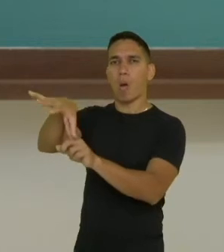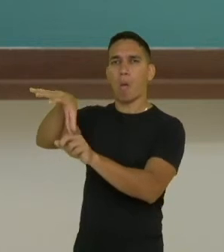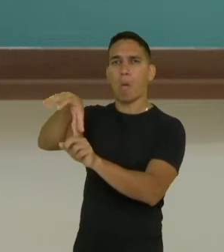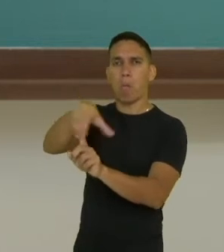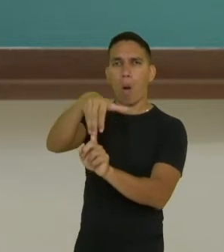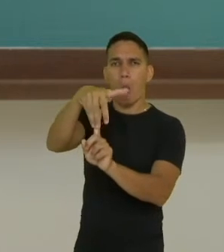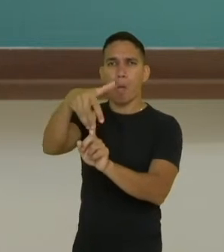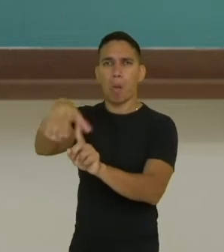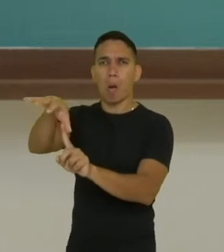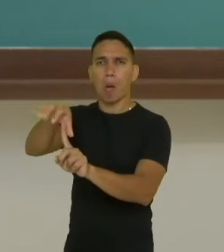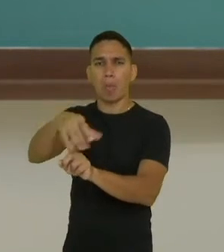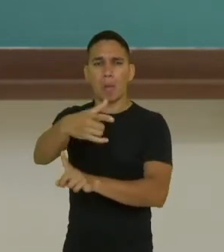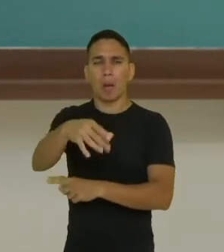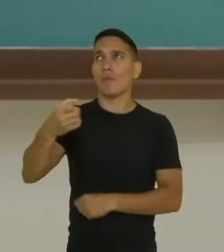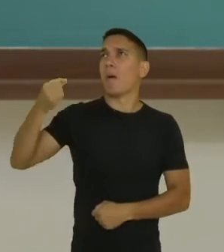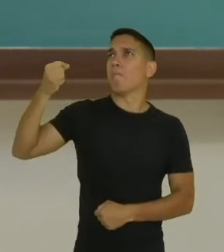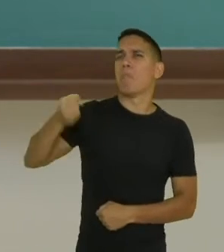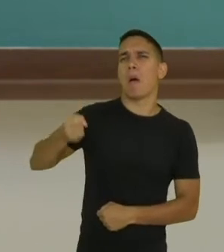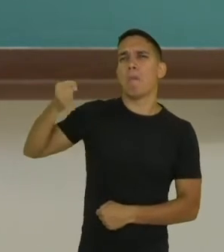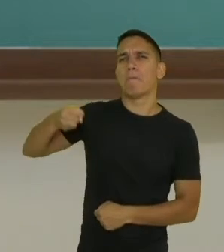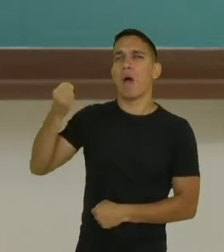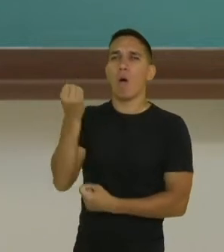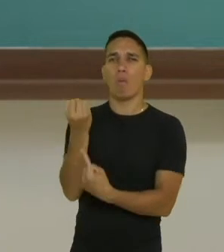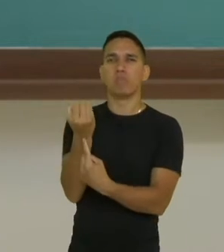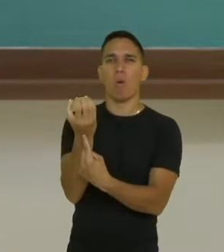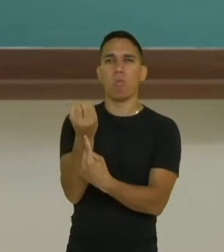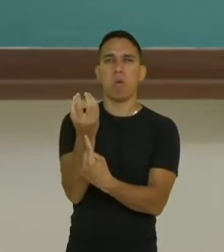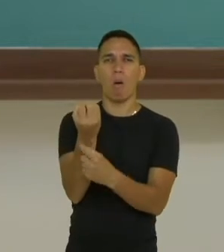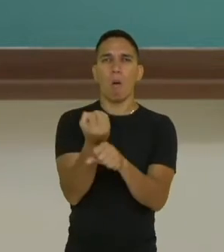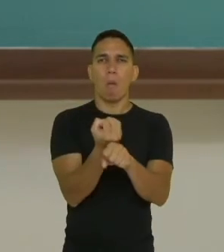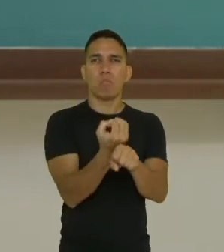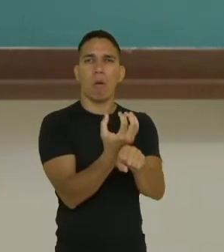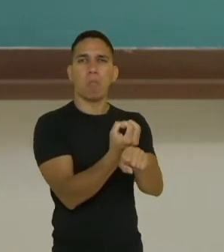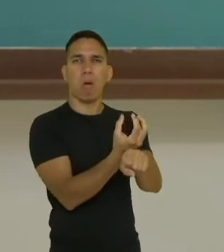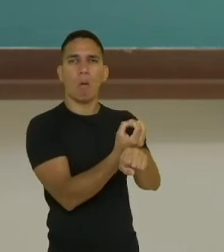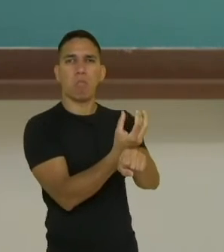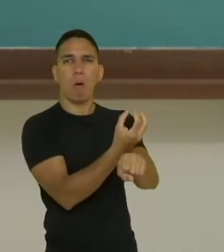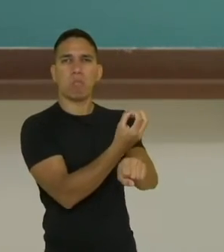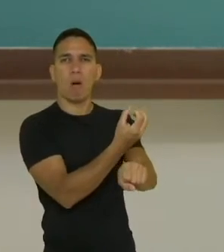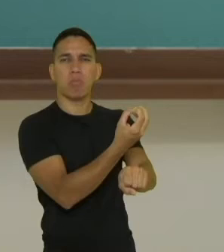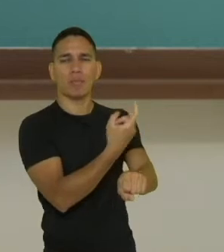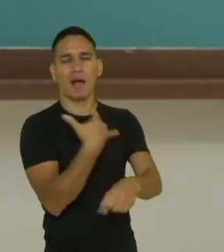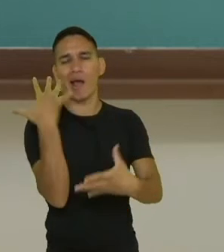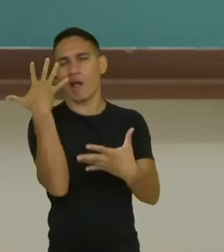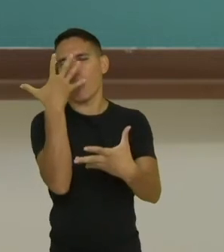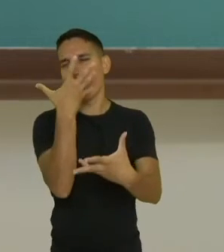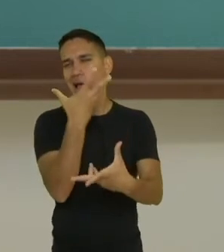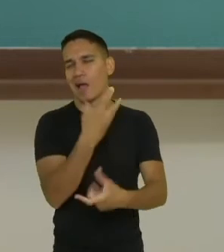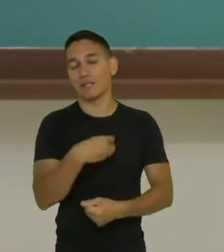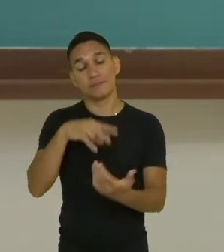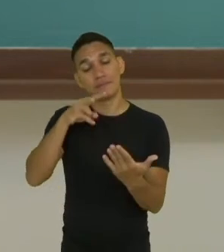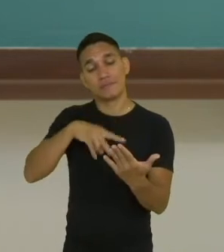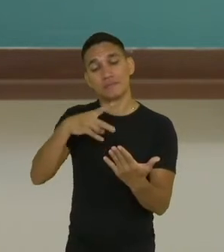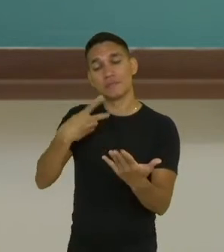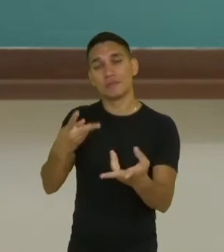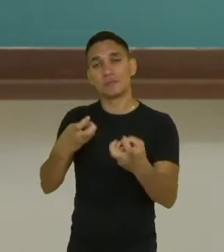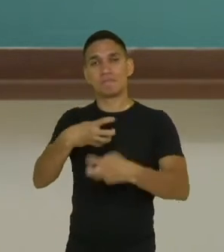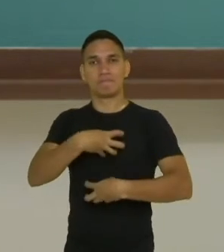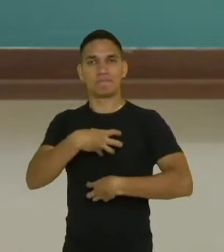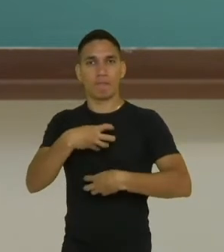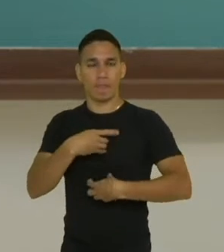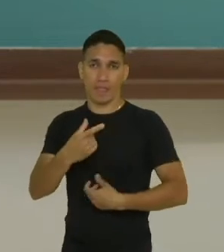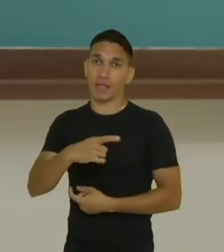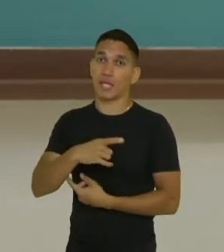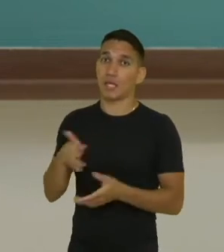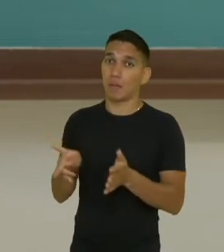apito apito. Ah, é lindo de ouvir. Eu faço esse convite para você. Tem ele na